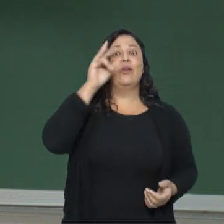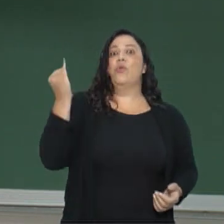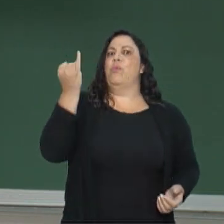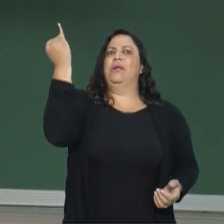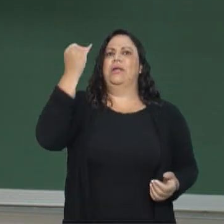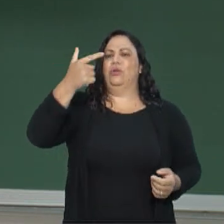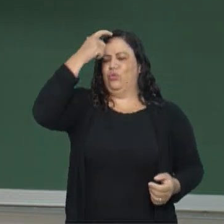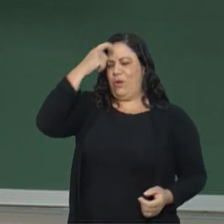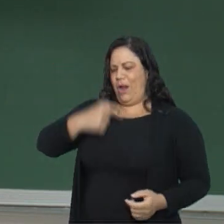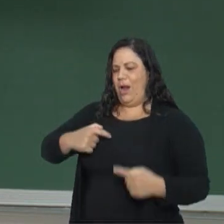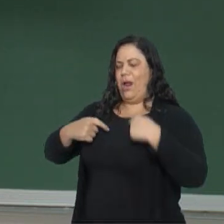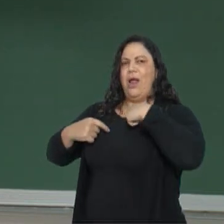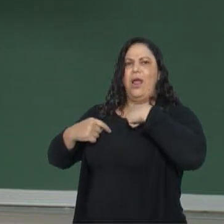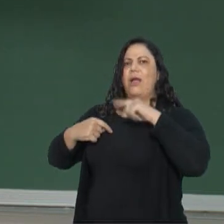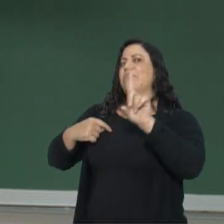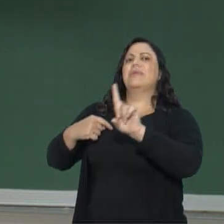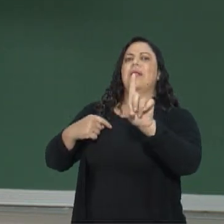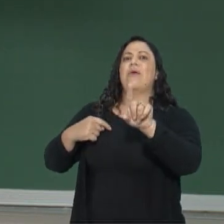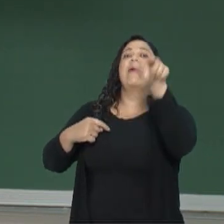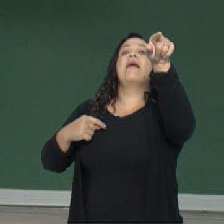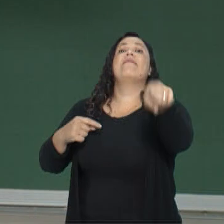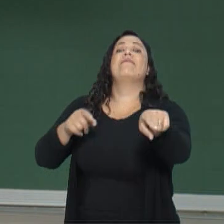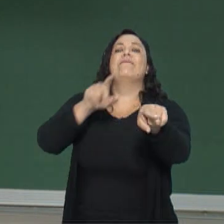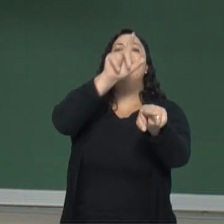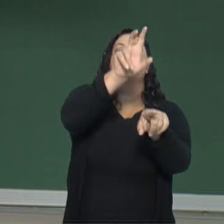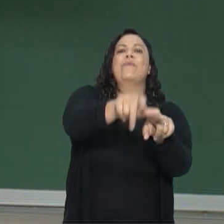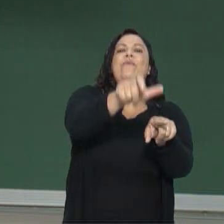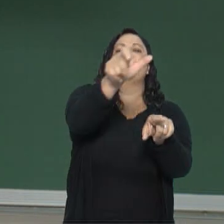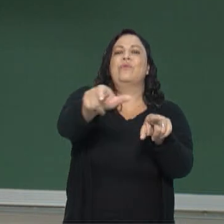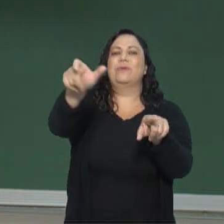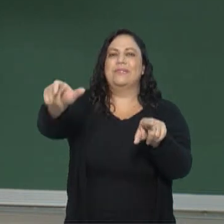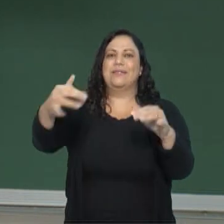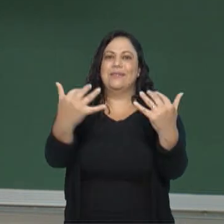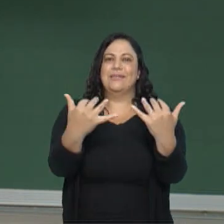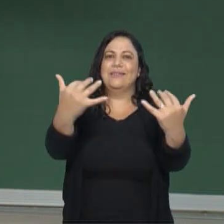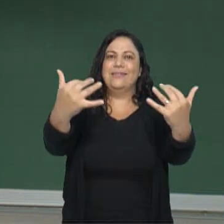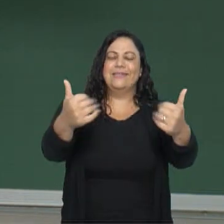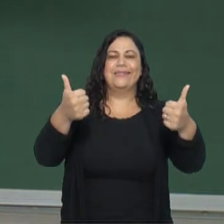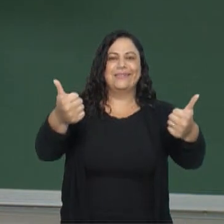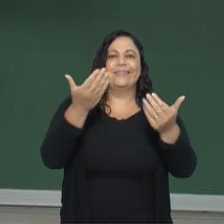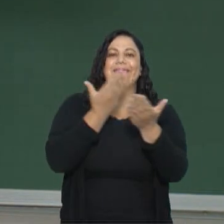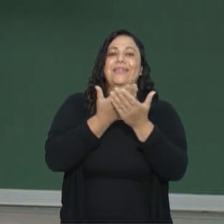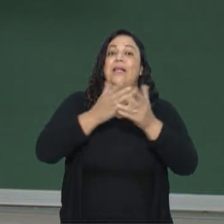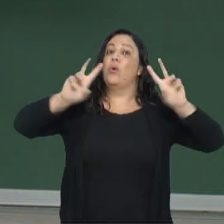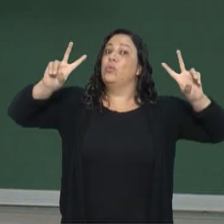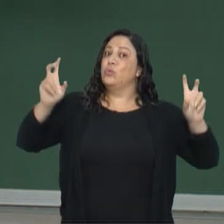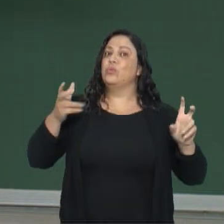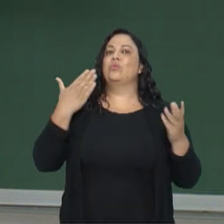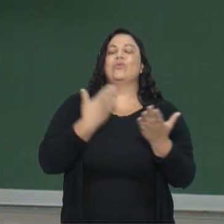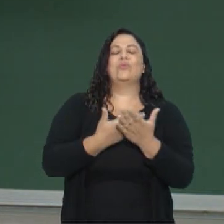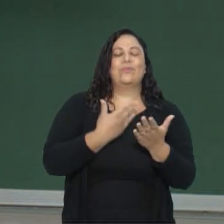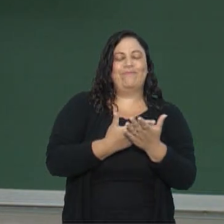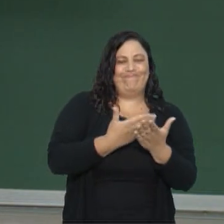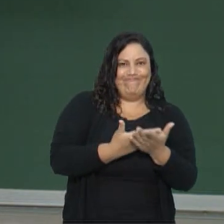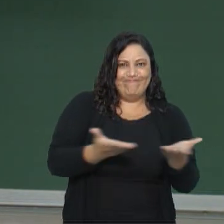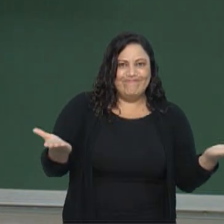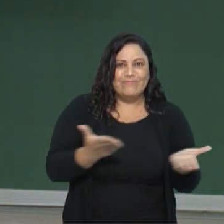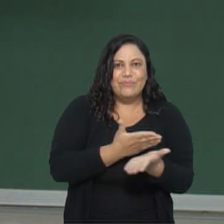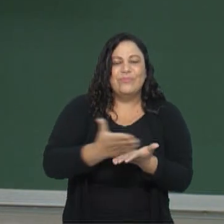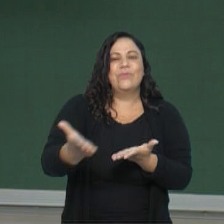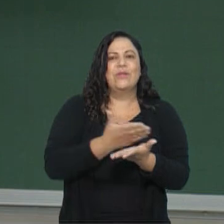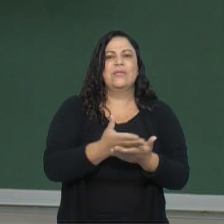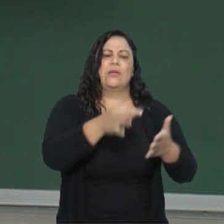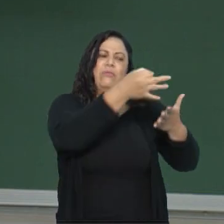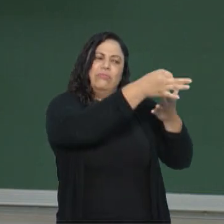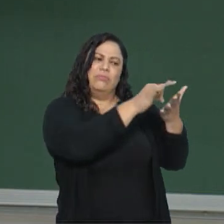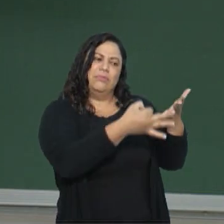sou eu, é vocês, é o assunto que a gente vai estudar. Então, para começar nosso assunto, sempre corrigindo atividades